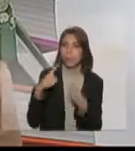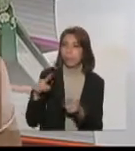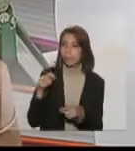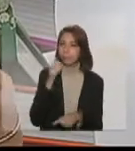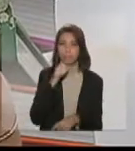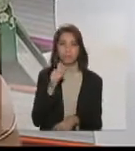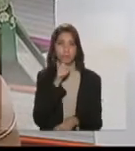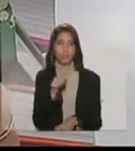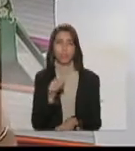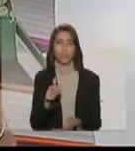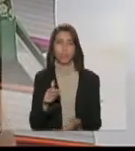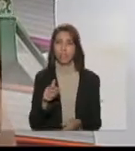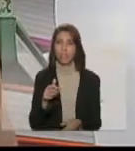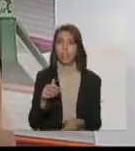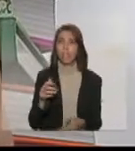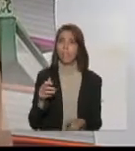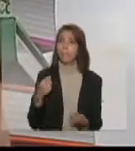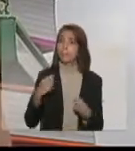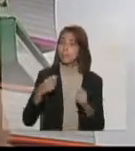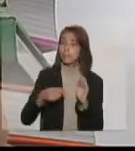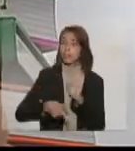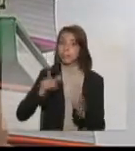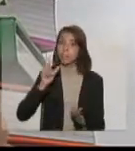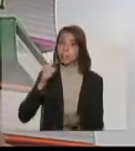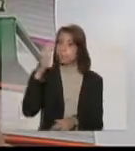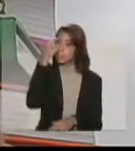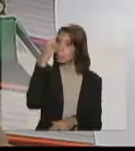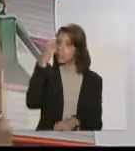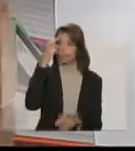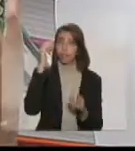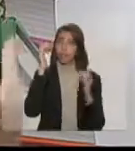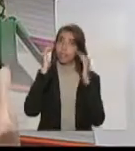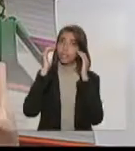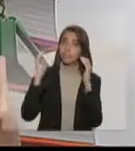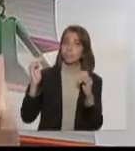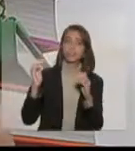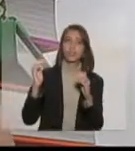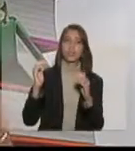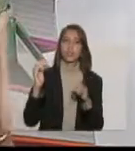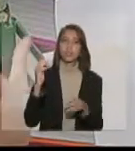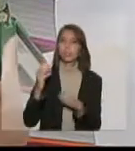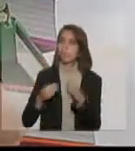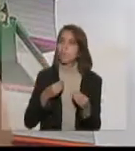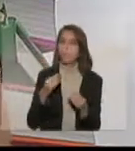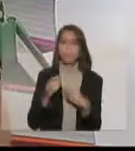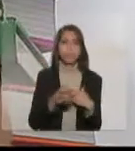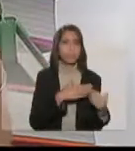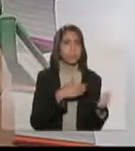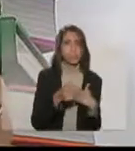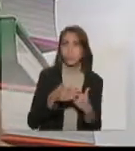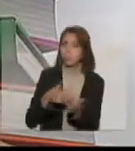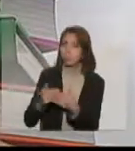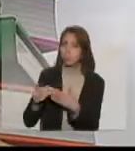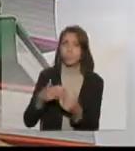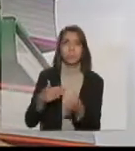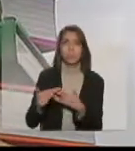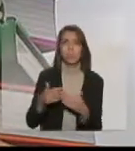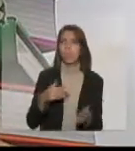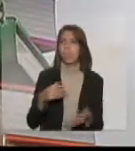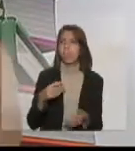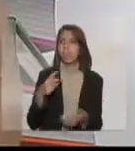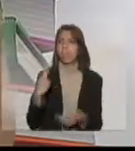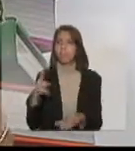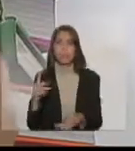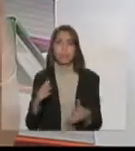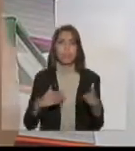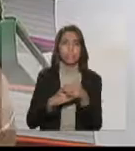eu acho que isso é uma coisa que vá que parte do princípio do respeito nenhum rótulo seja ele qual for